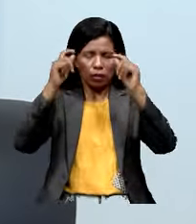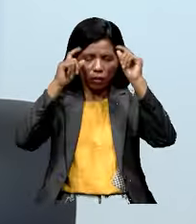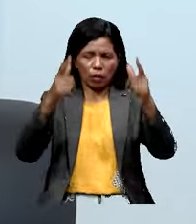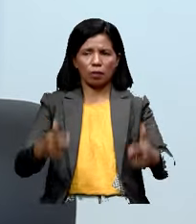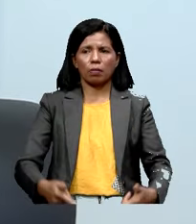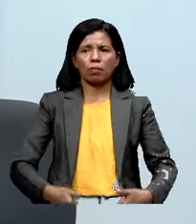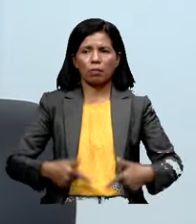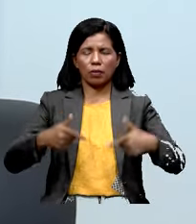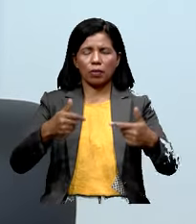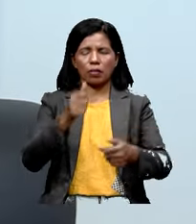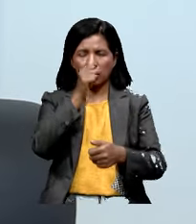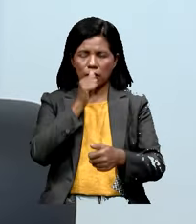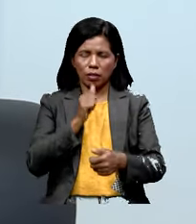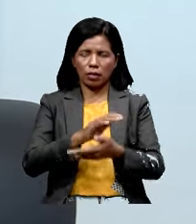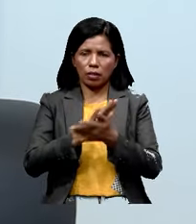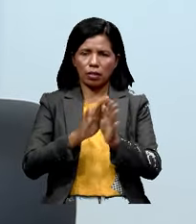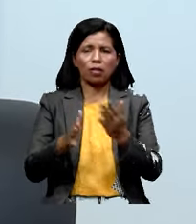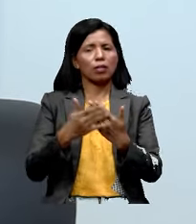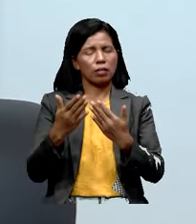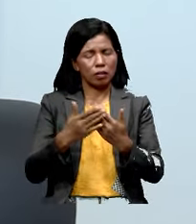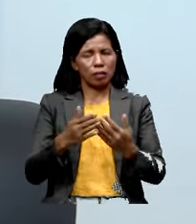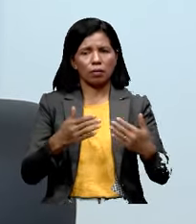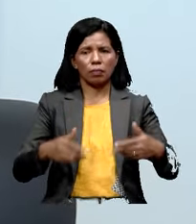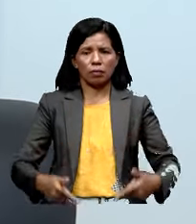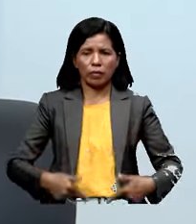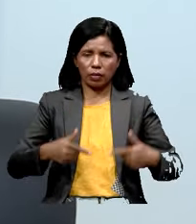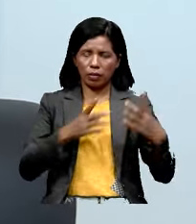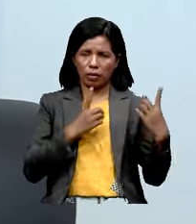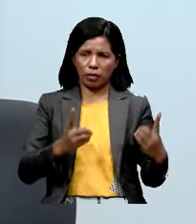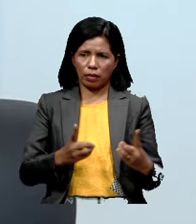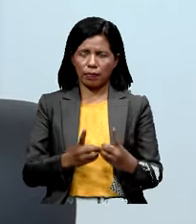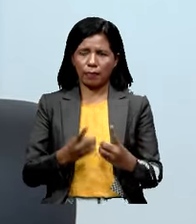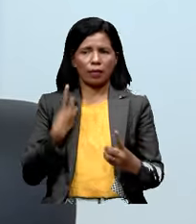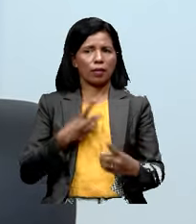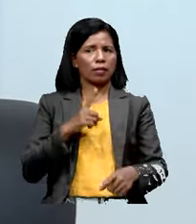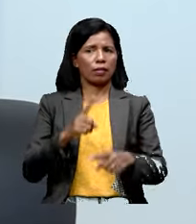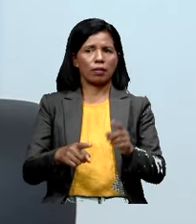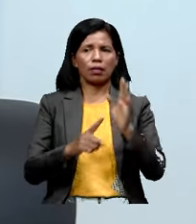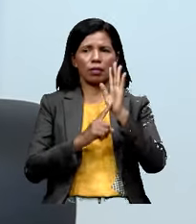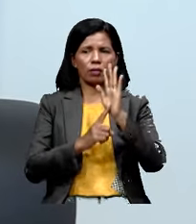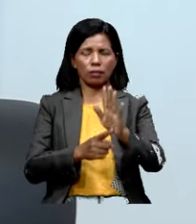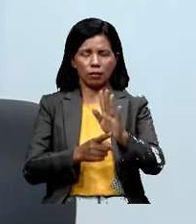iha simplicidade ni laran morisu iha domini laran atu nune ya ita la bela espera iha buat